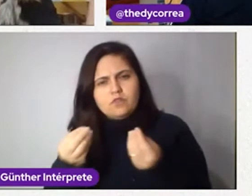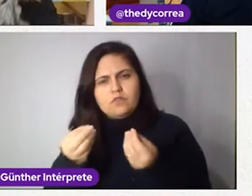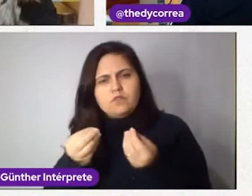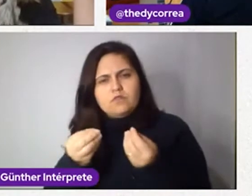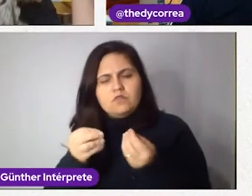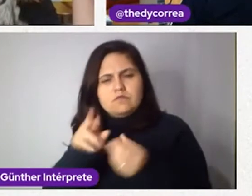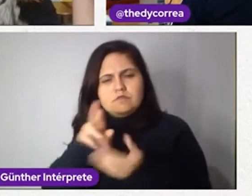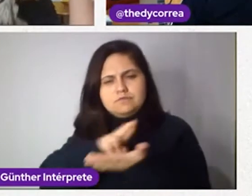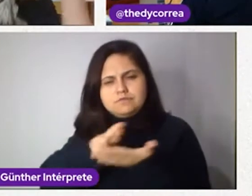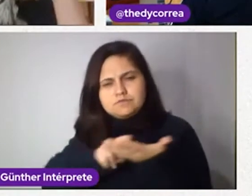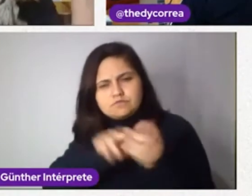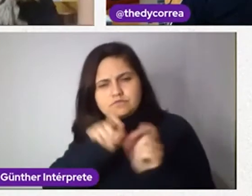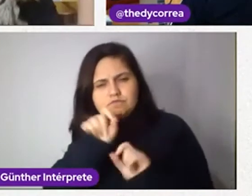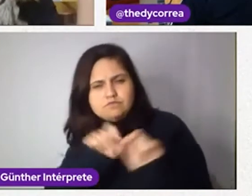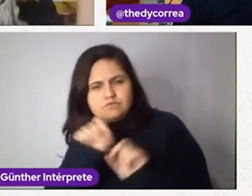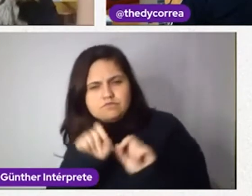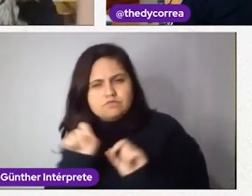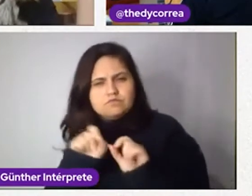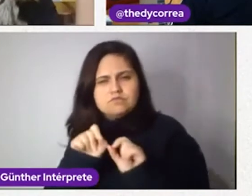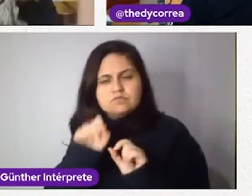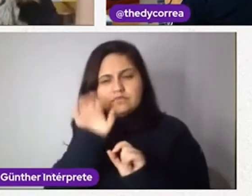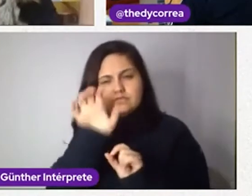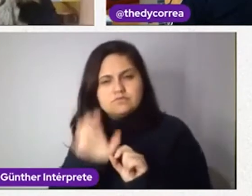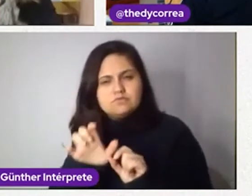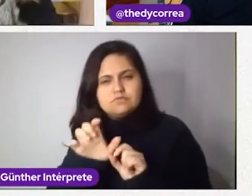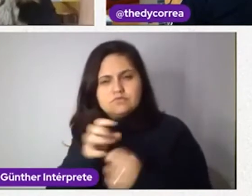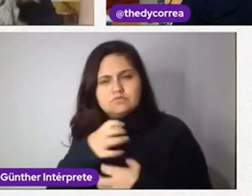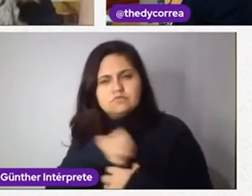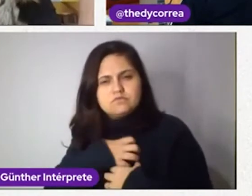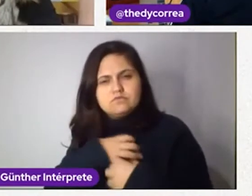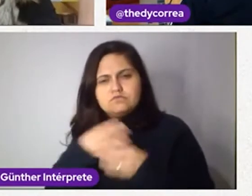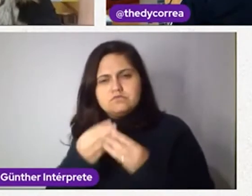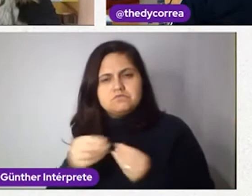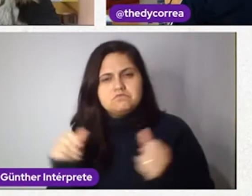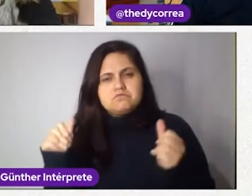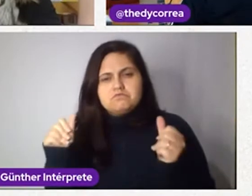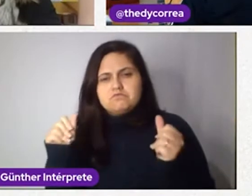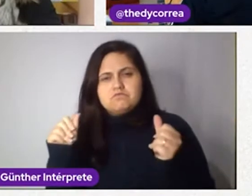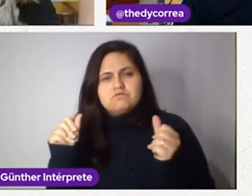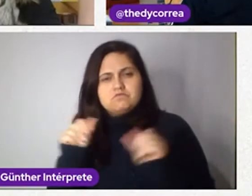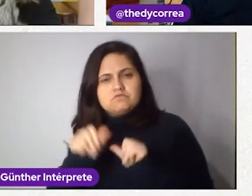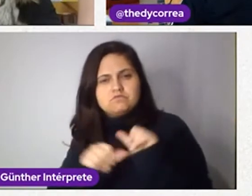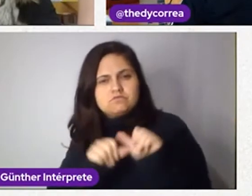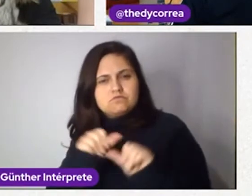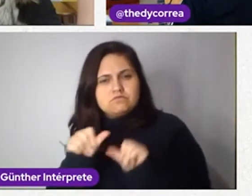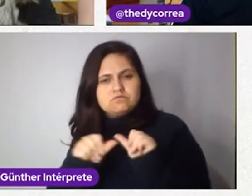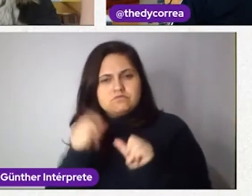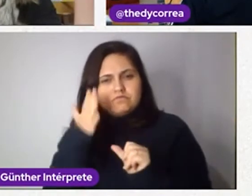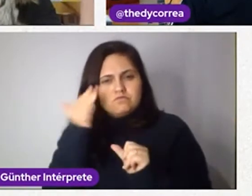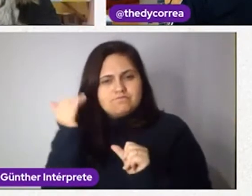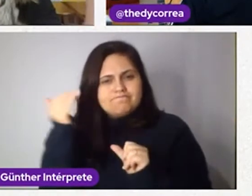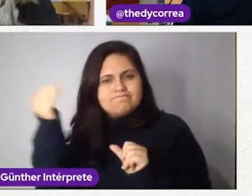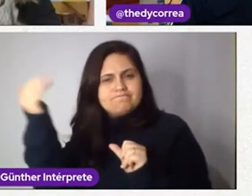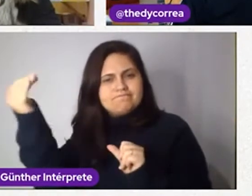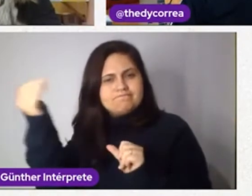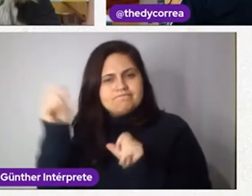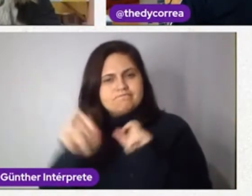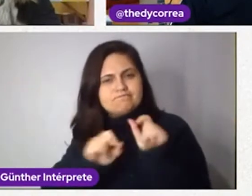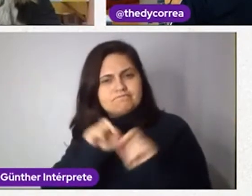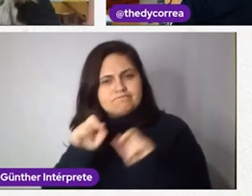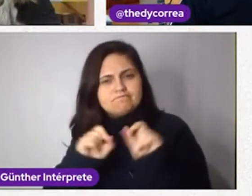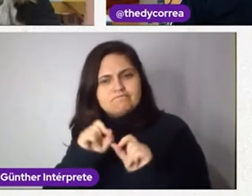rascunhos, enfim, e aquilo dali, de uma forma tão despretensiosa, se tornou o sucesso que foi e que eu acho